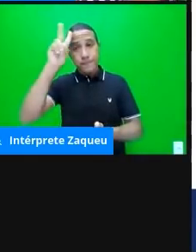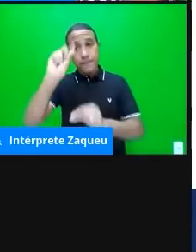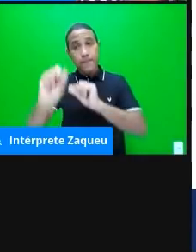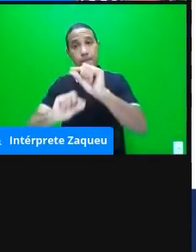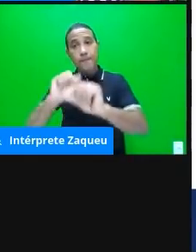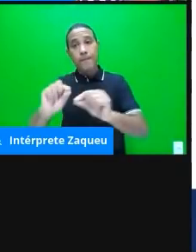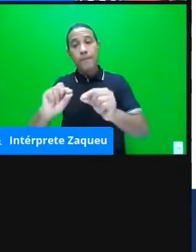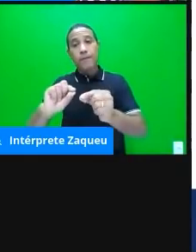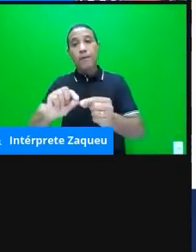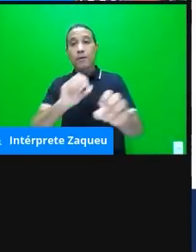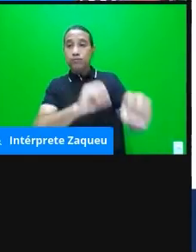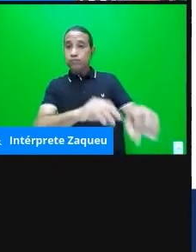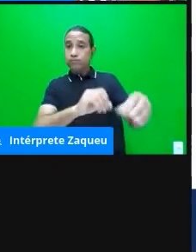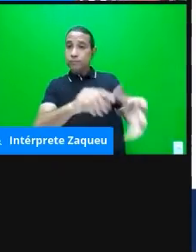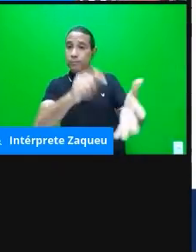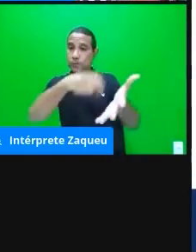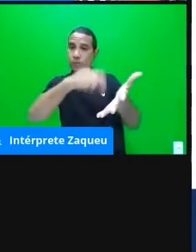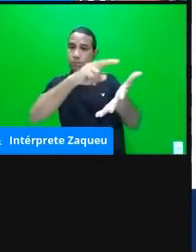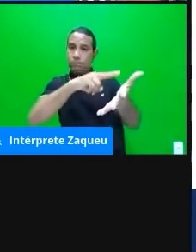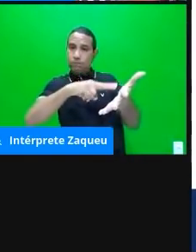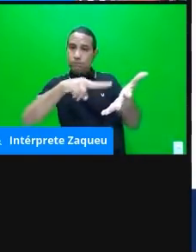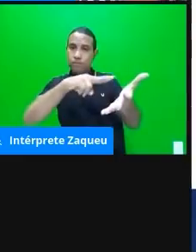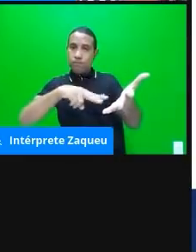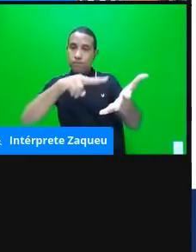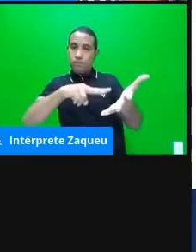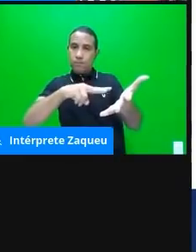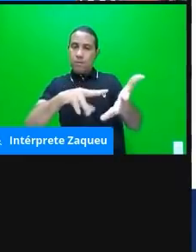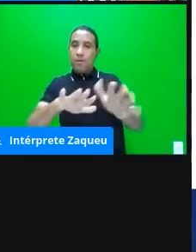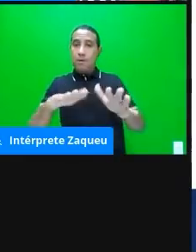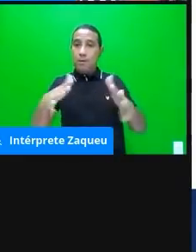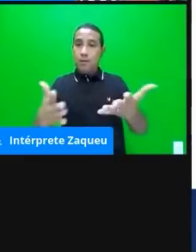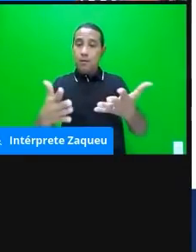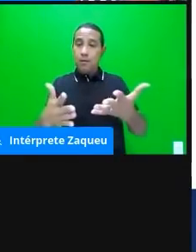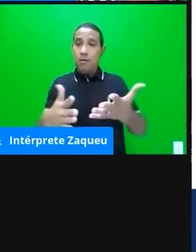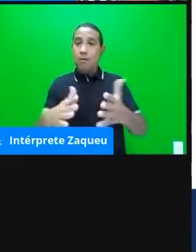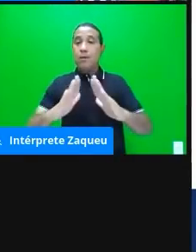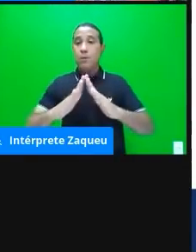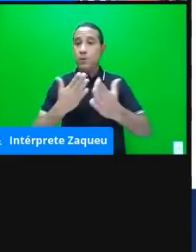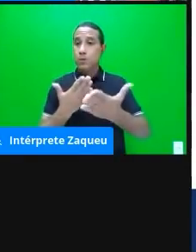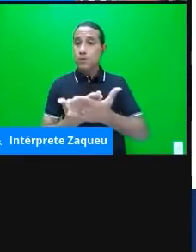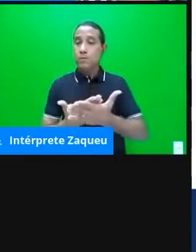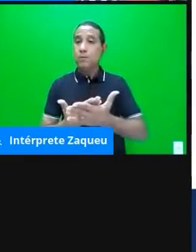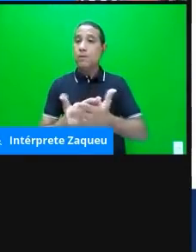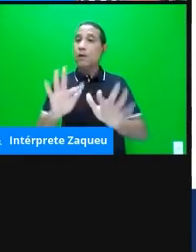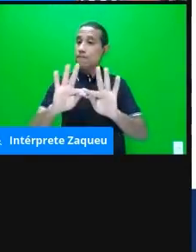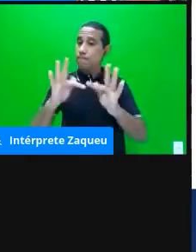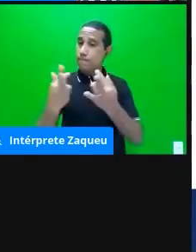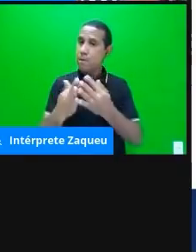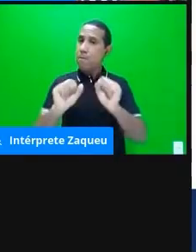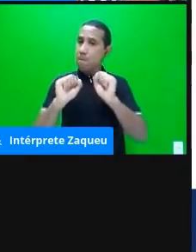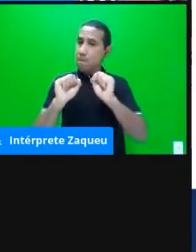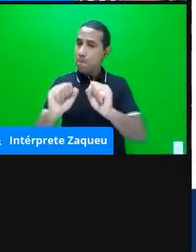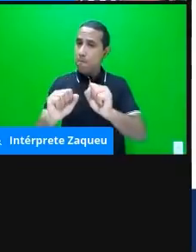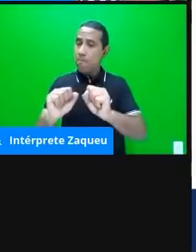escrita e da leitura seja função da escola, os pais podem ajudar,